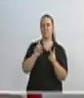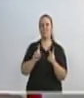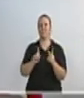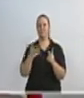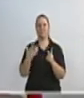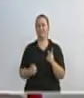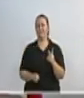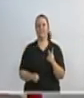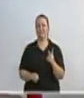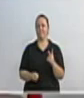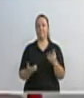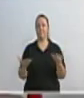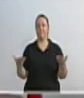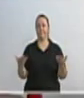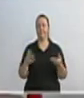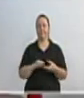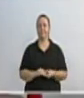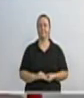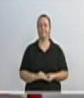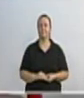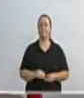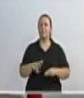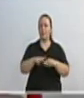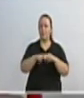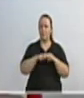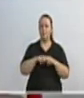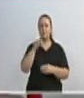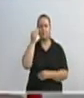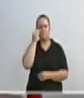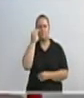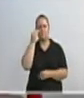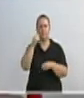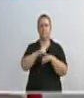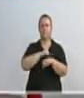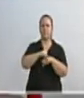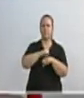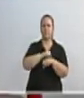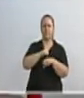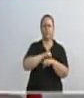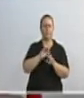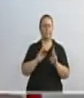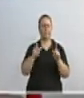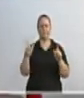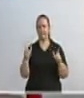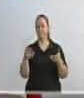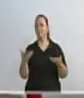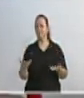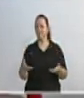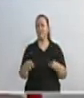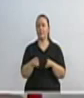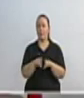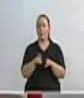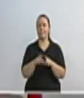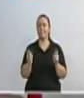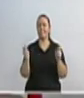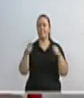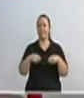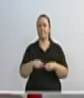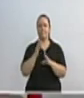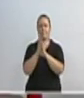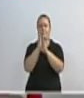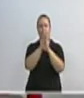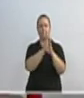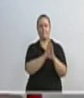né? Diante desse fato, nós, inclusive, buscamos outras alternativas, né? Uma delas seria a possibilidade de